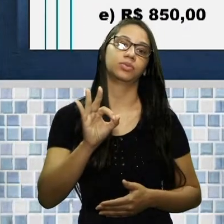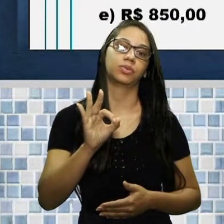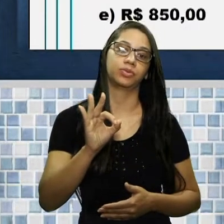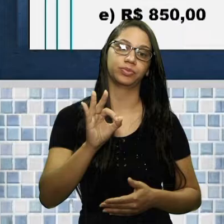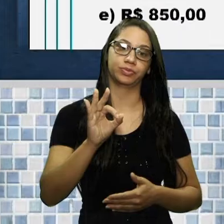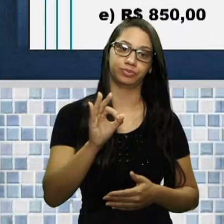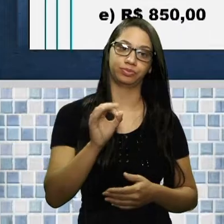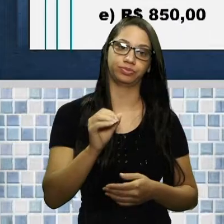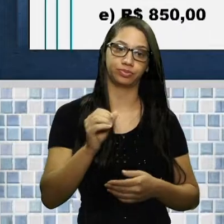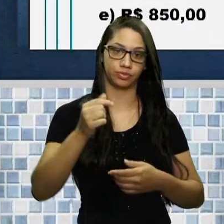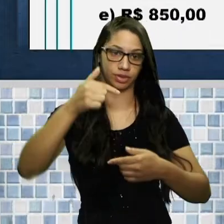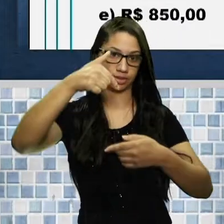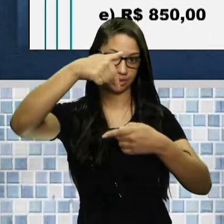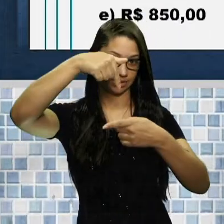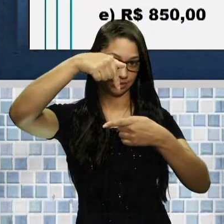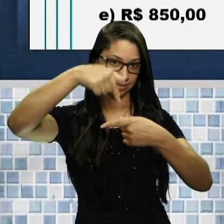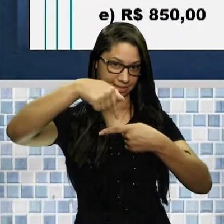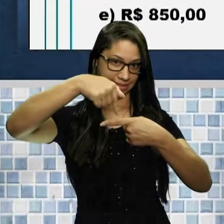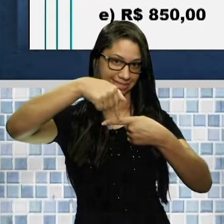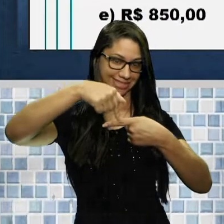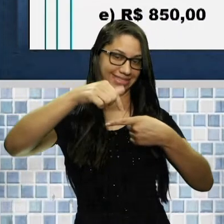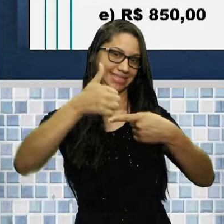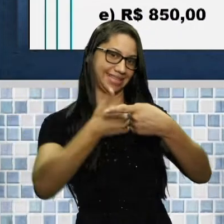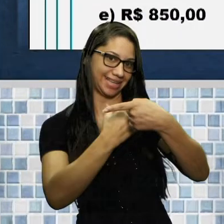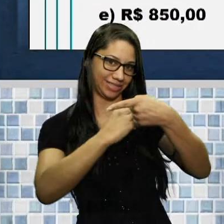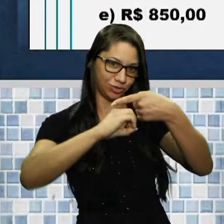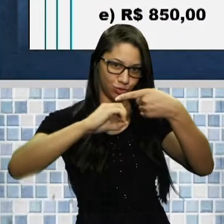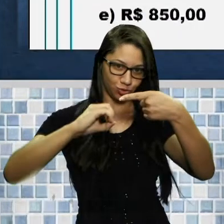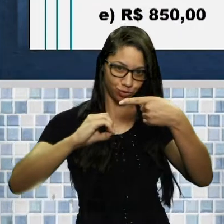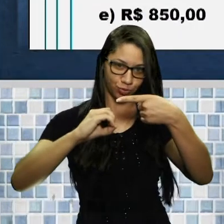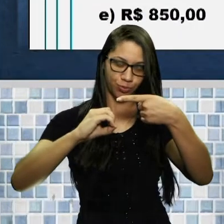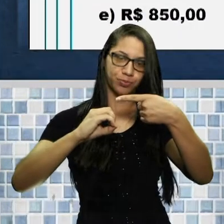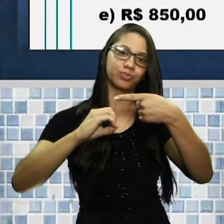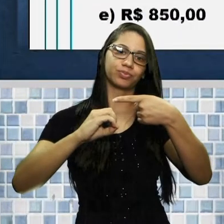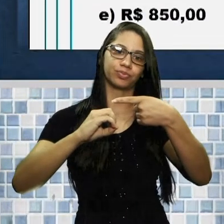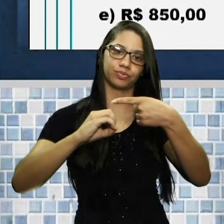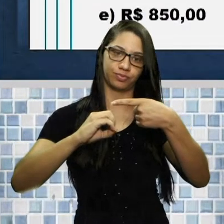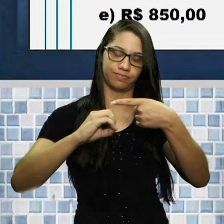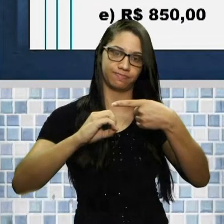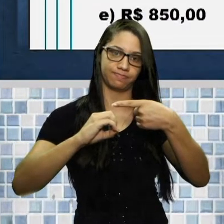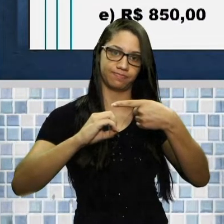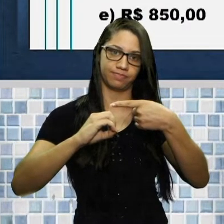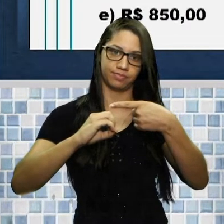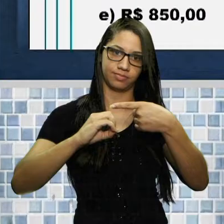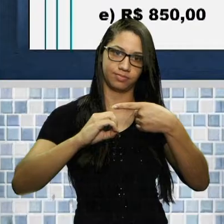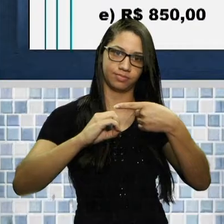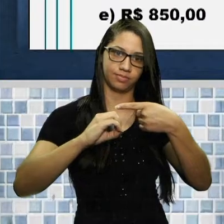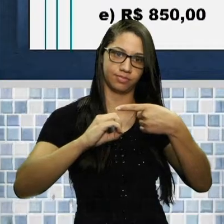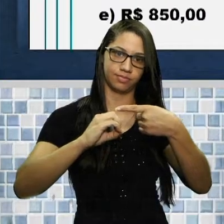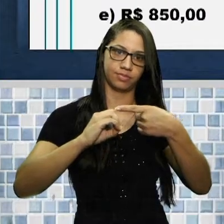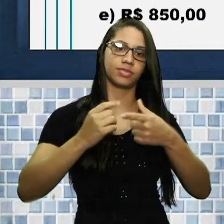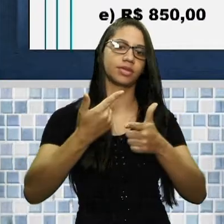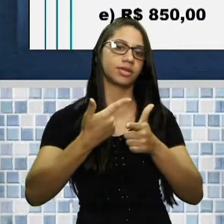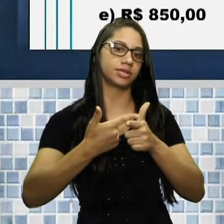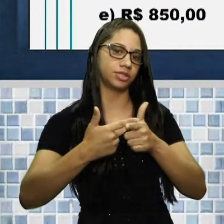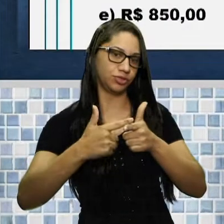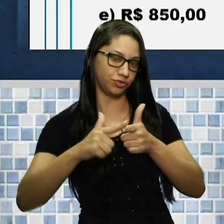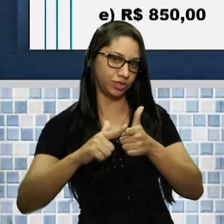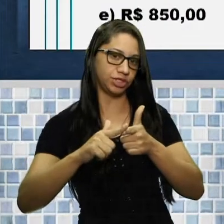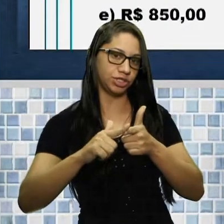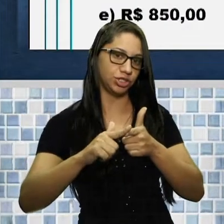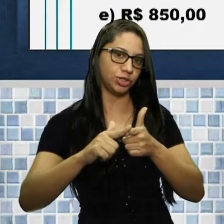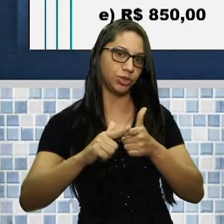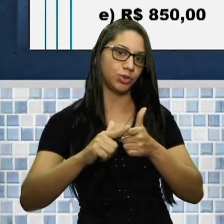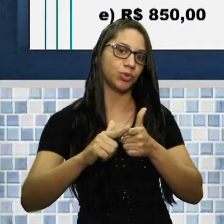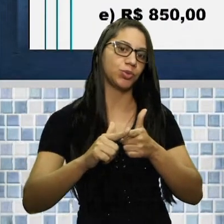7%, eu vou dizer, transformando numa razão centesimal, é 7 sobre 100. Dividindo 7 sobre